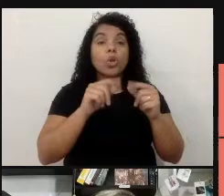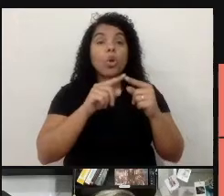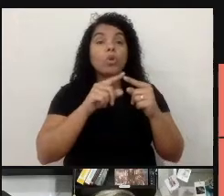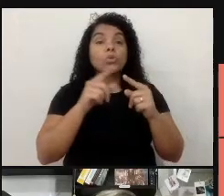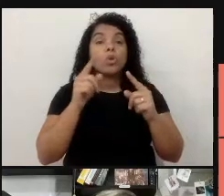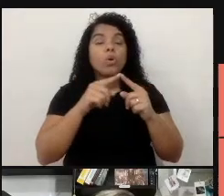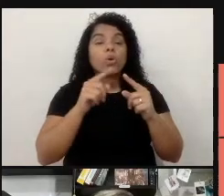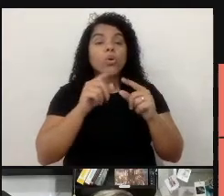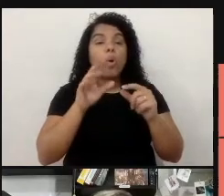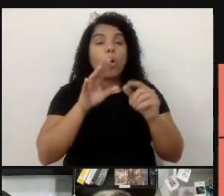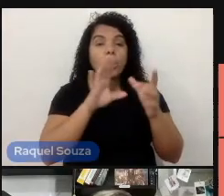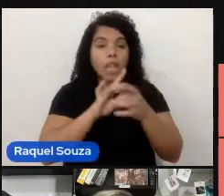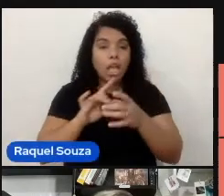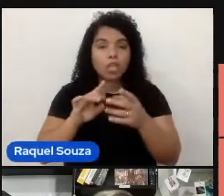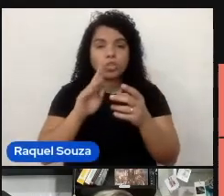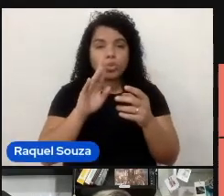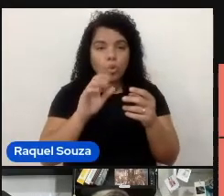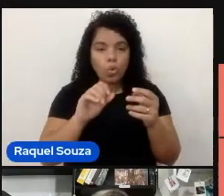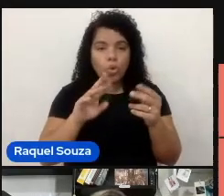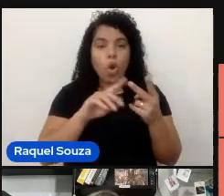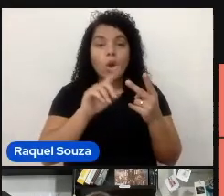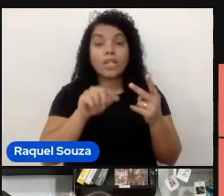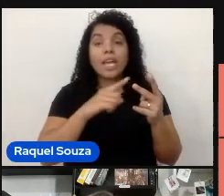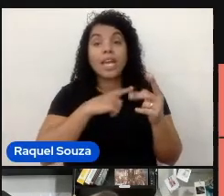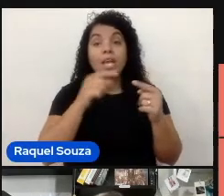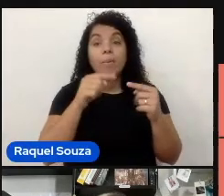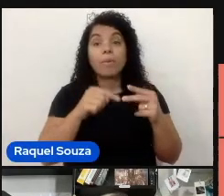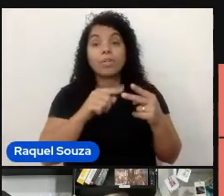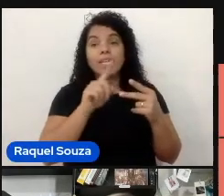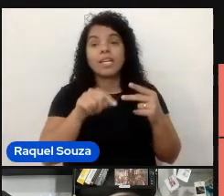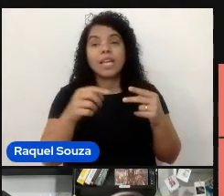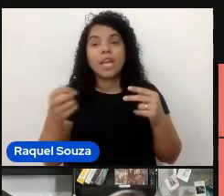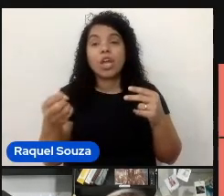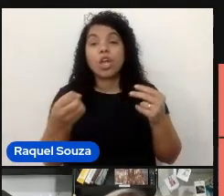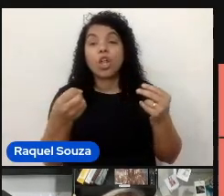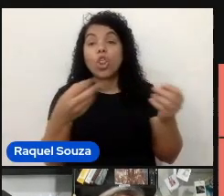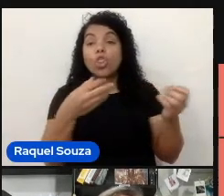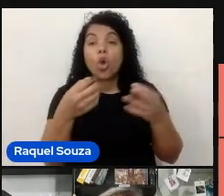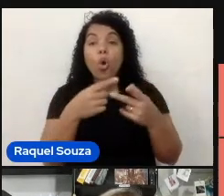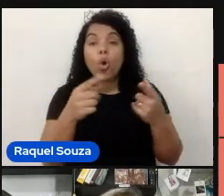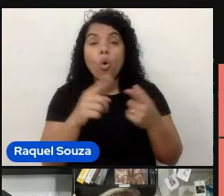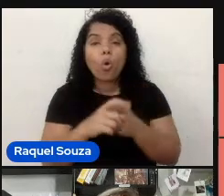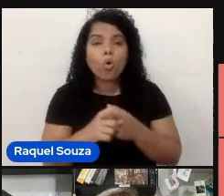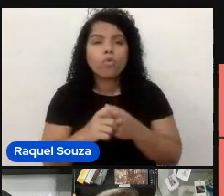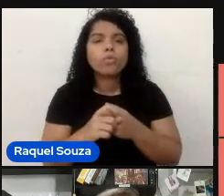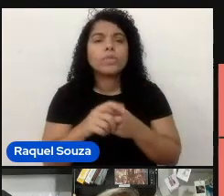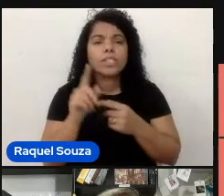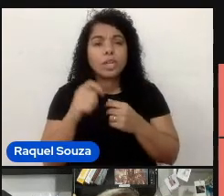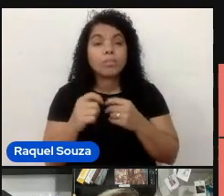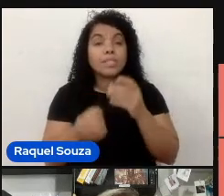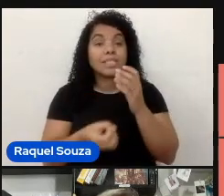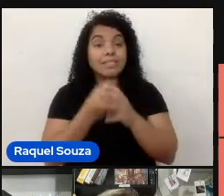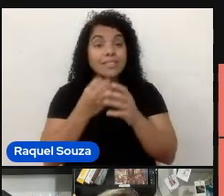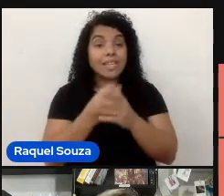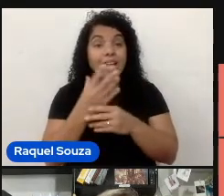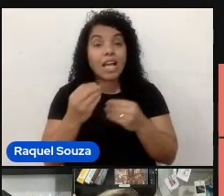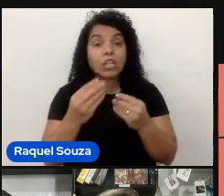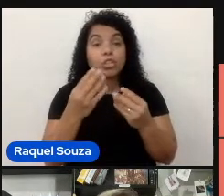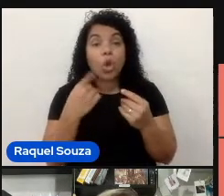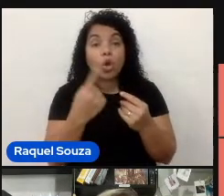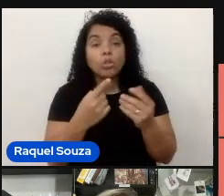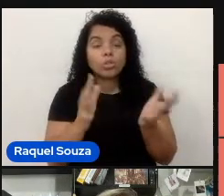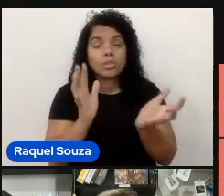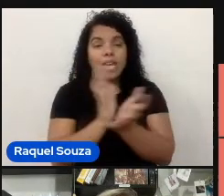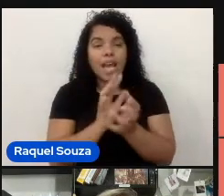avançar, beleza? Só que o botão concluir, ele é novo, então nós precisamos criar todos os nossos casos de